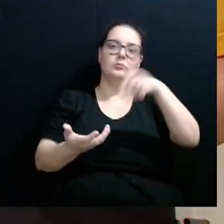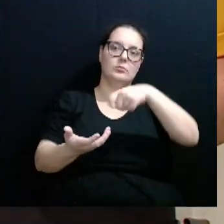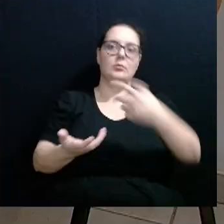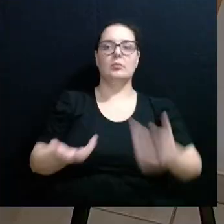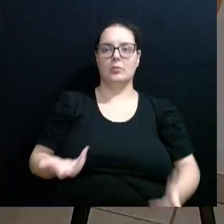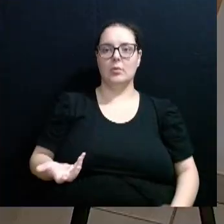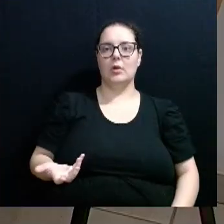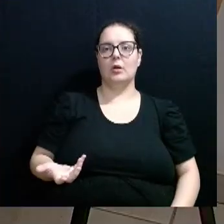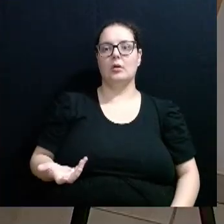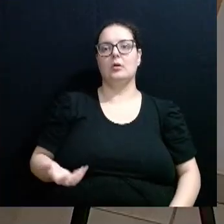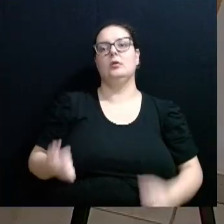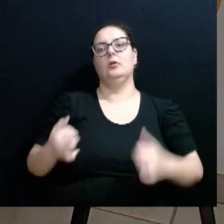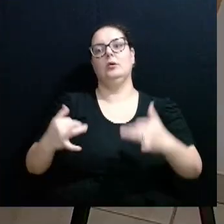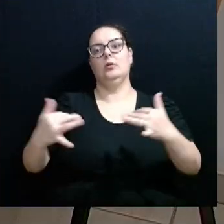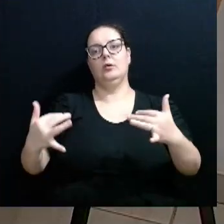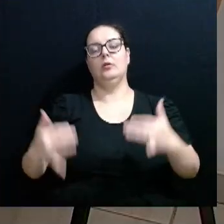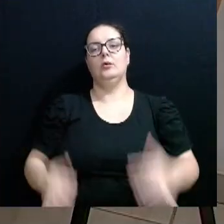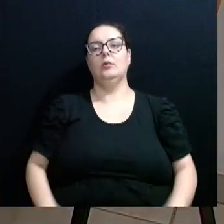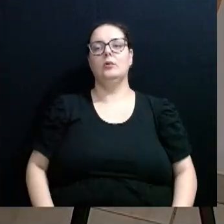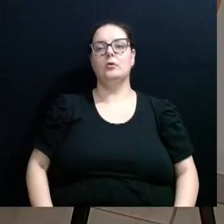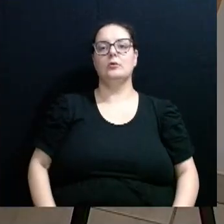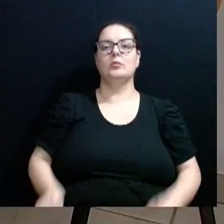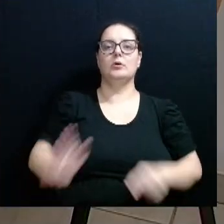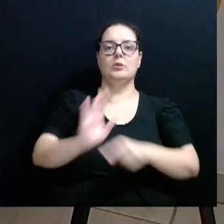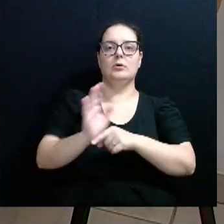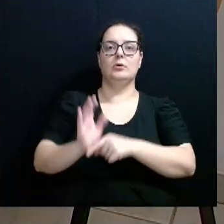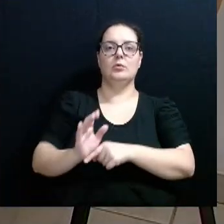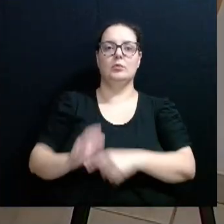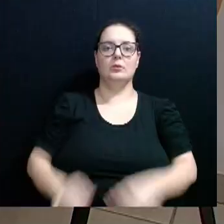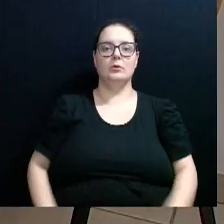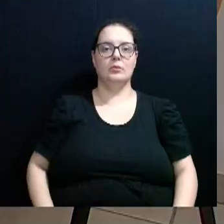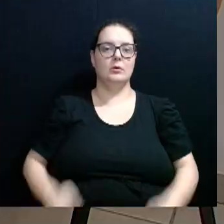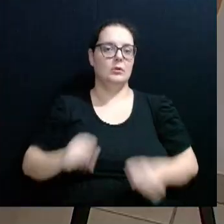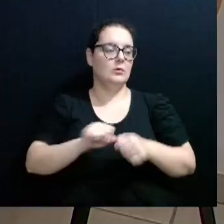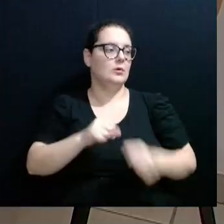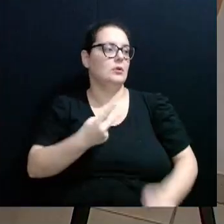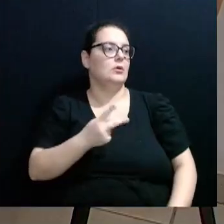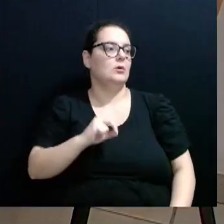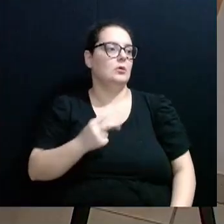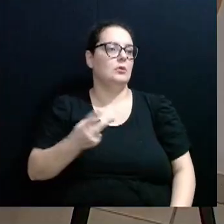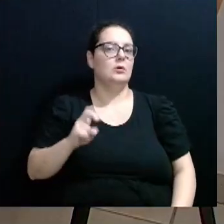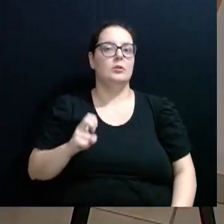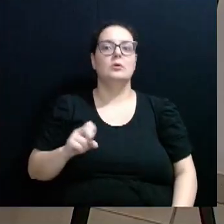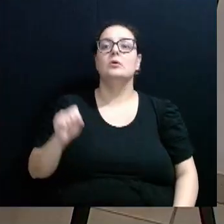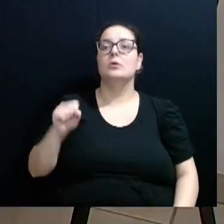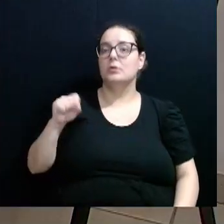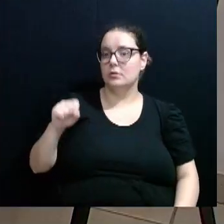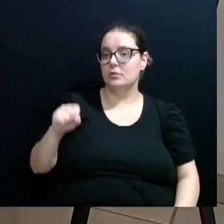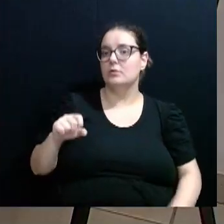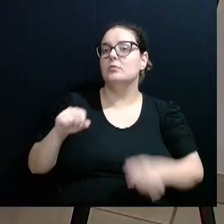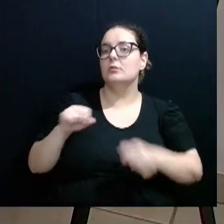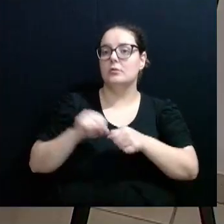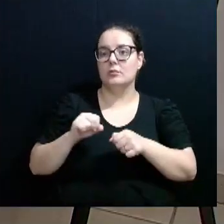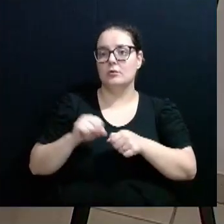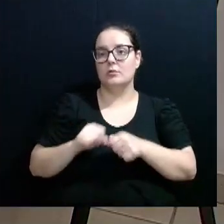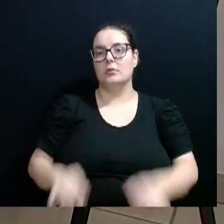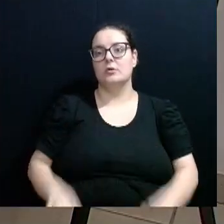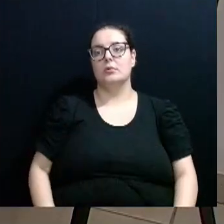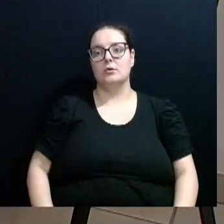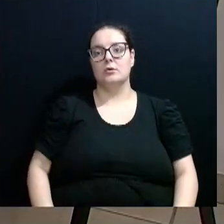plateia assistindo o filme. Vocês fizeram alguma coisa em 2025 nesse Sim, sentido? fizemos. Normalmente o